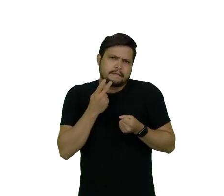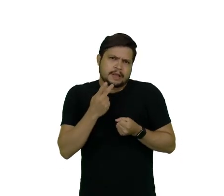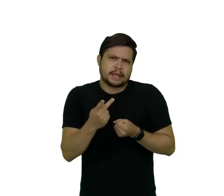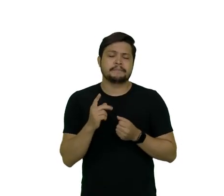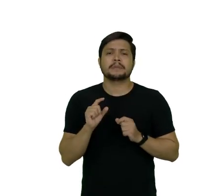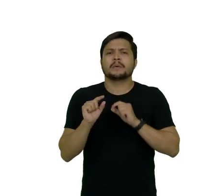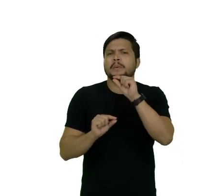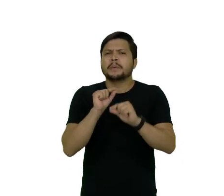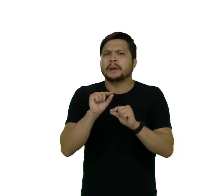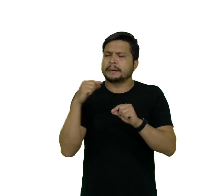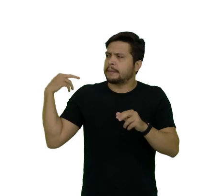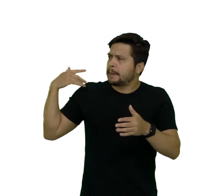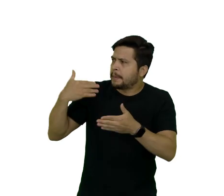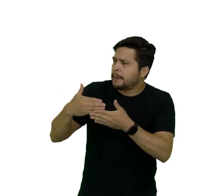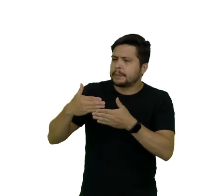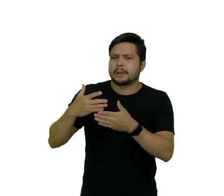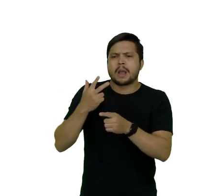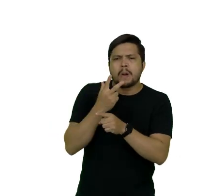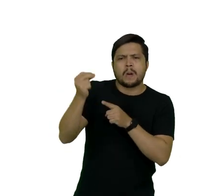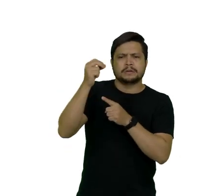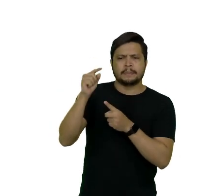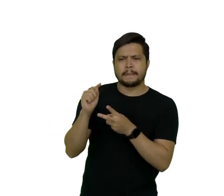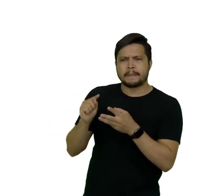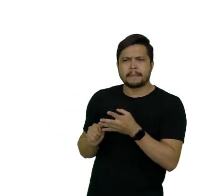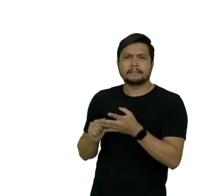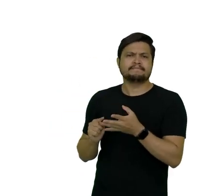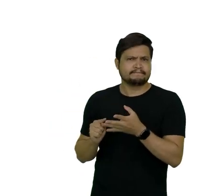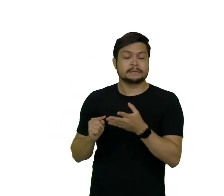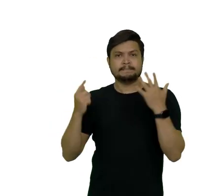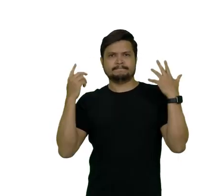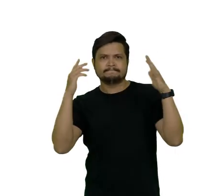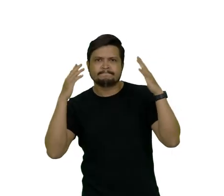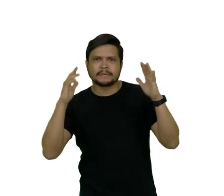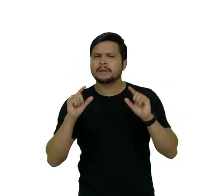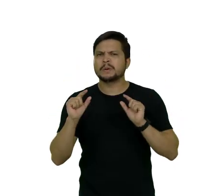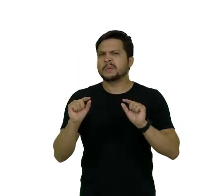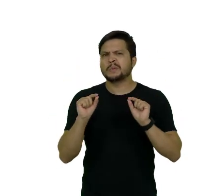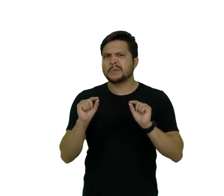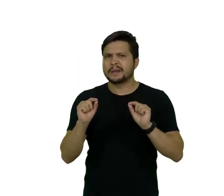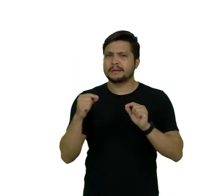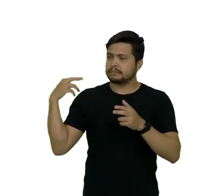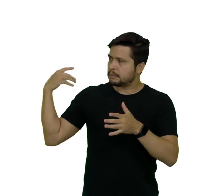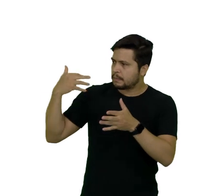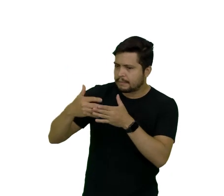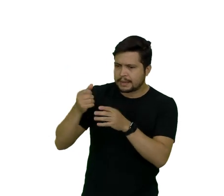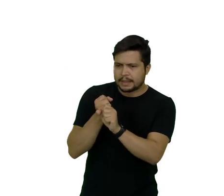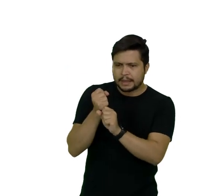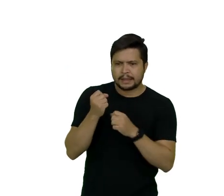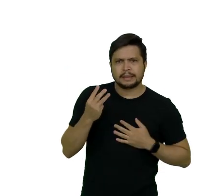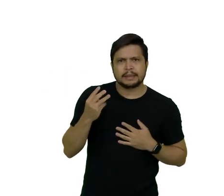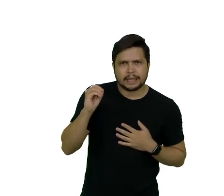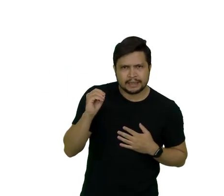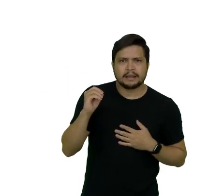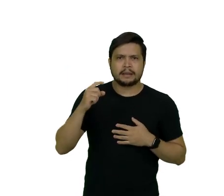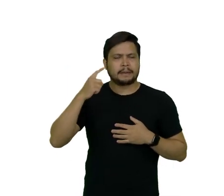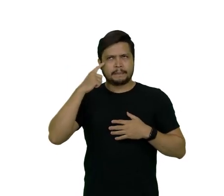Vamos falar um pouquinho aqui de conquistas. O que é que a gente tem para comemorar nesses 30 anos? Porque 30 anos